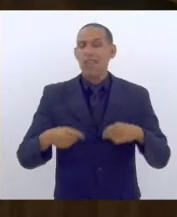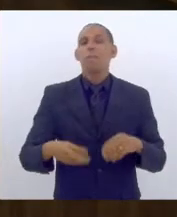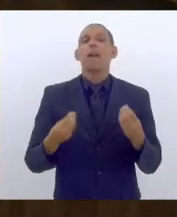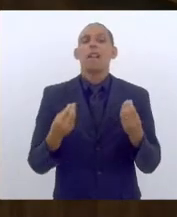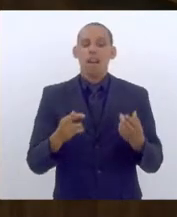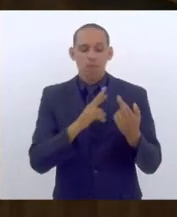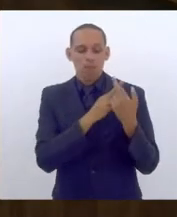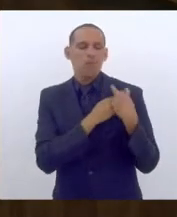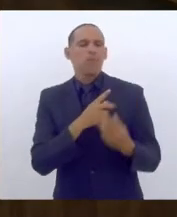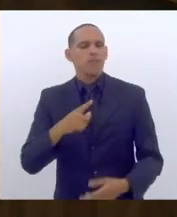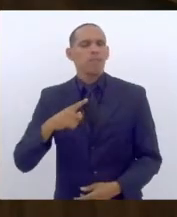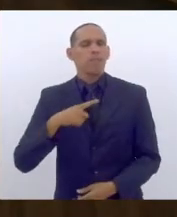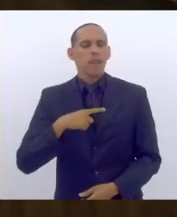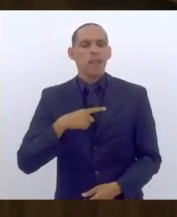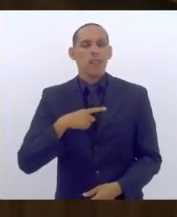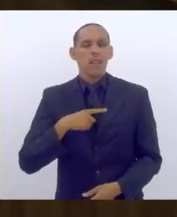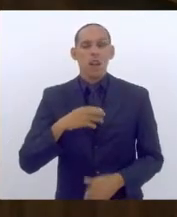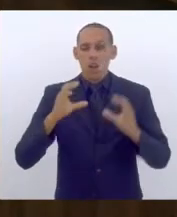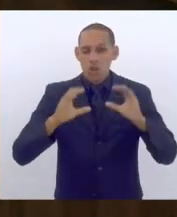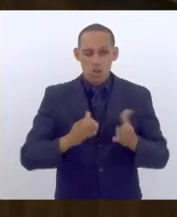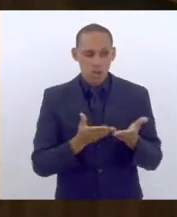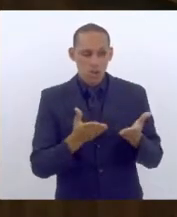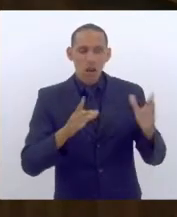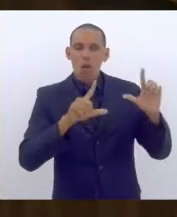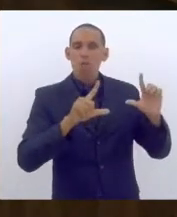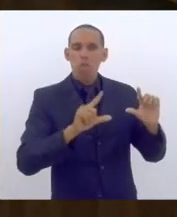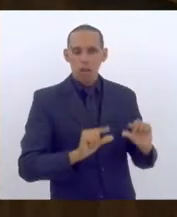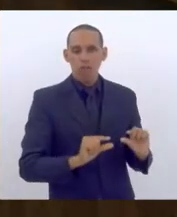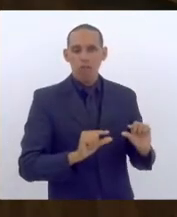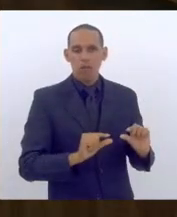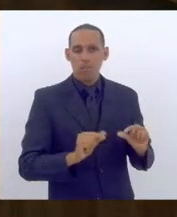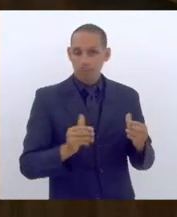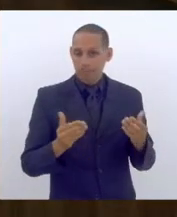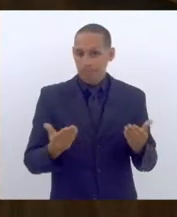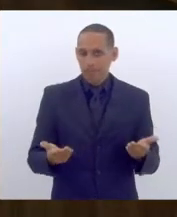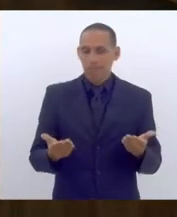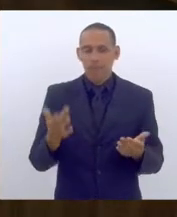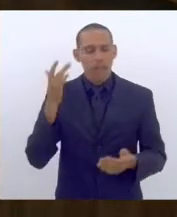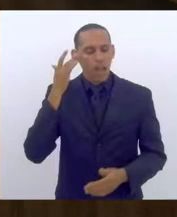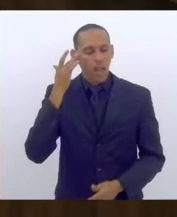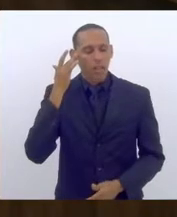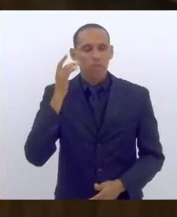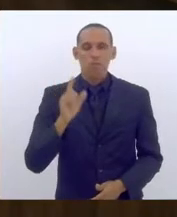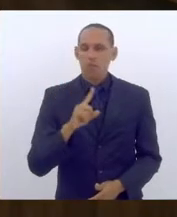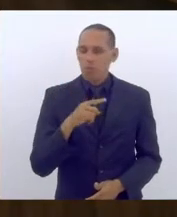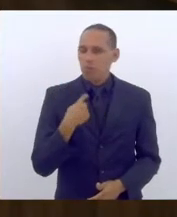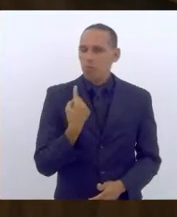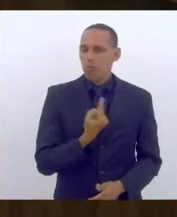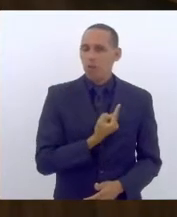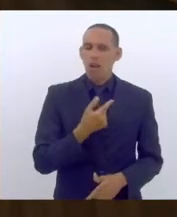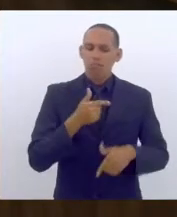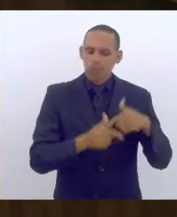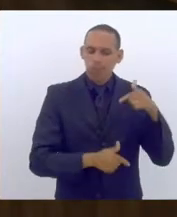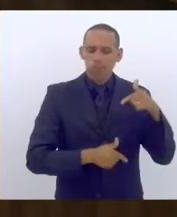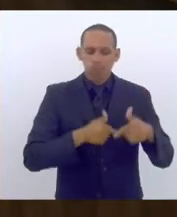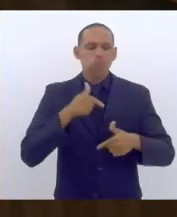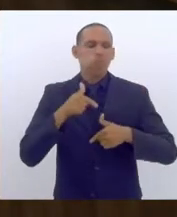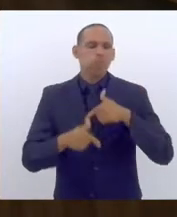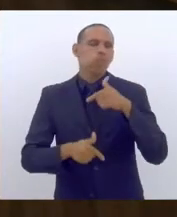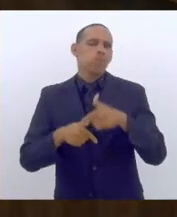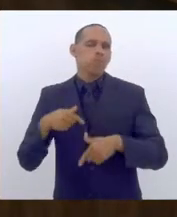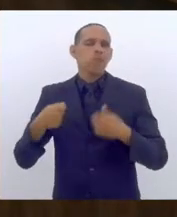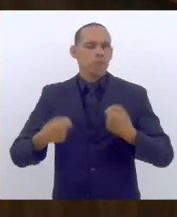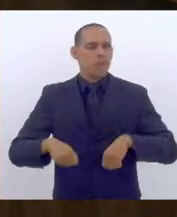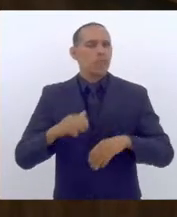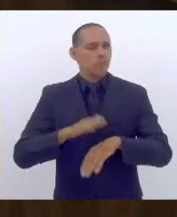que essas condutas sejam inibidas Por isso acho que além de todo o trabalho que Deva